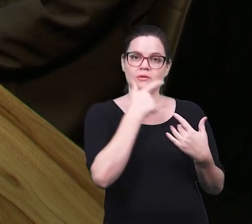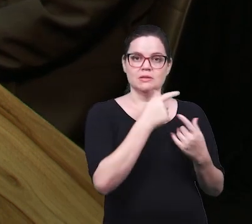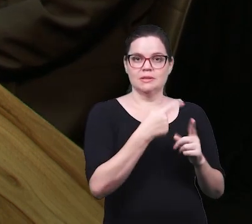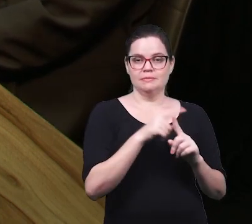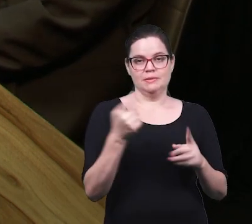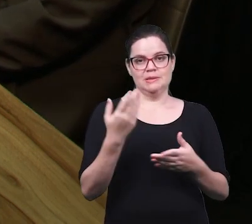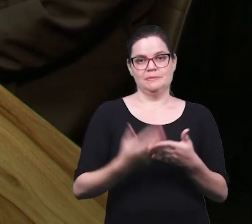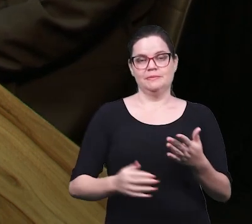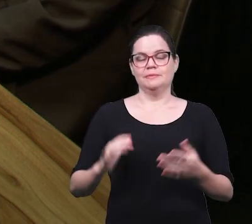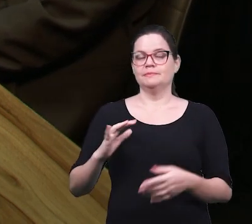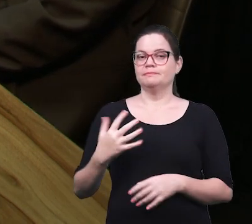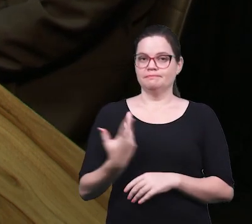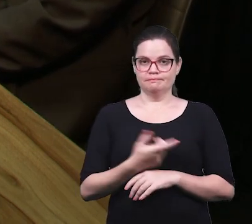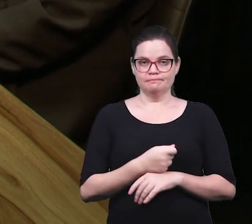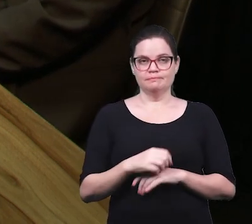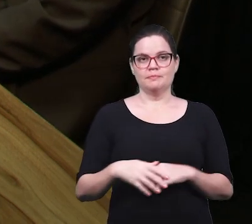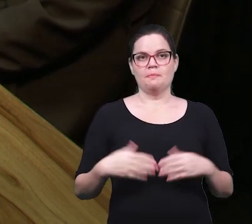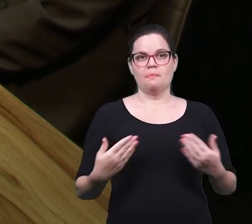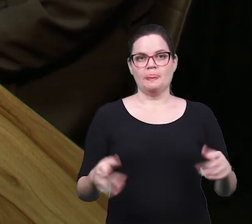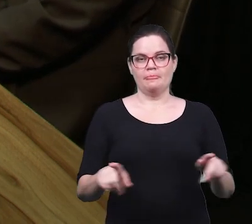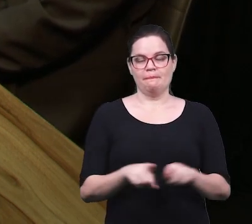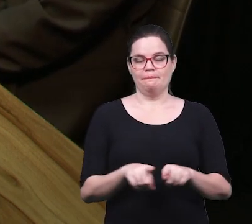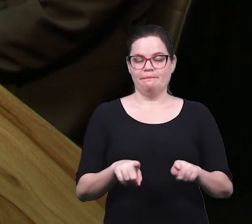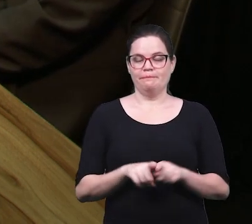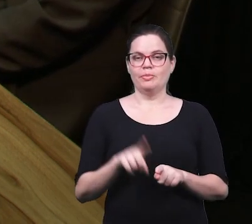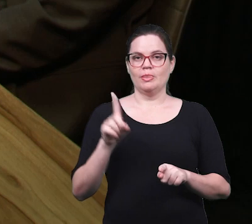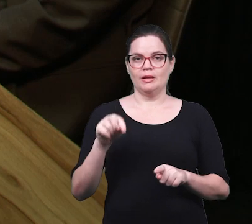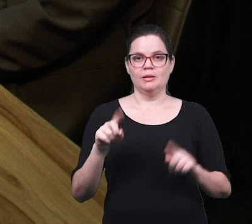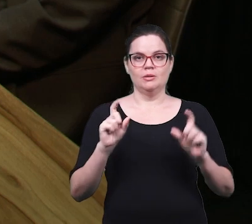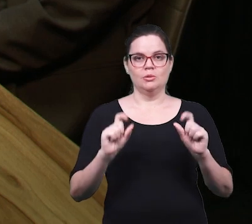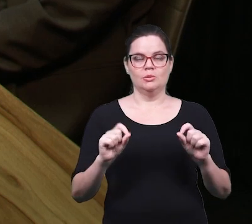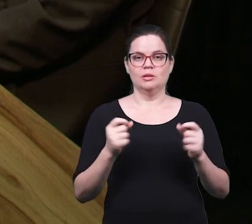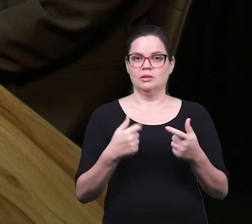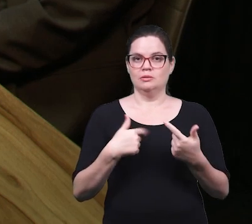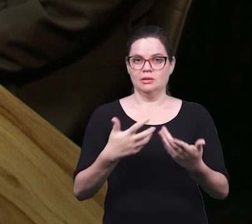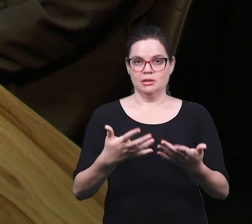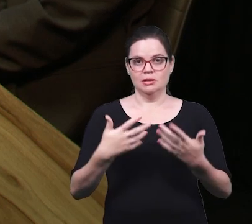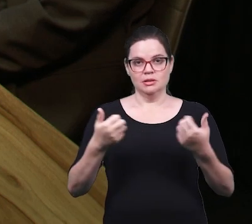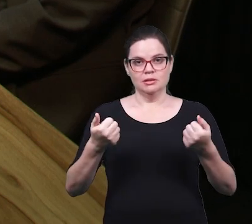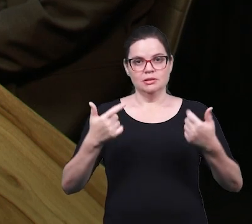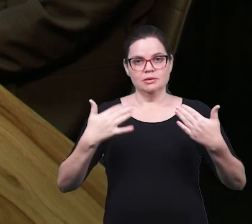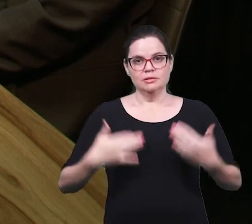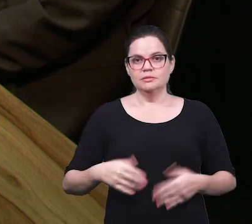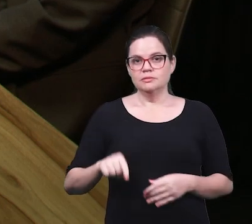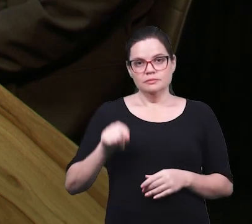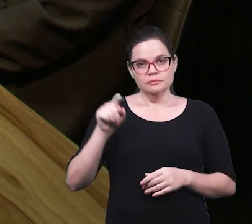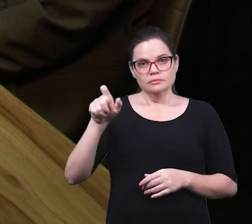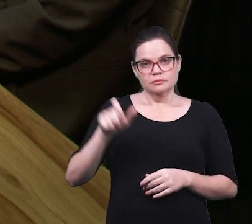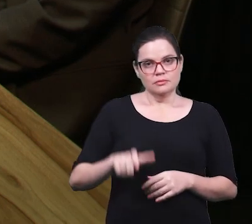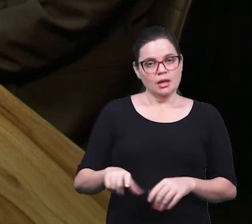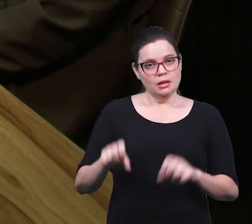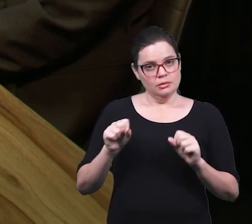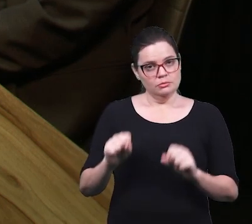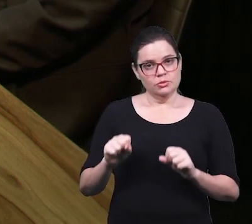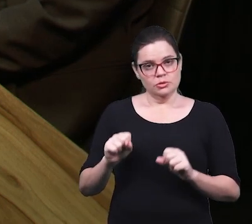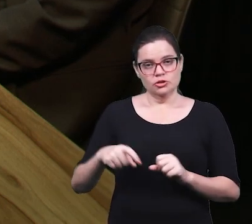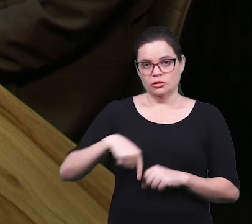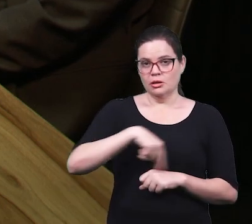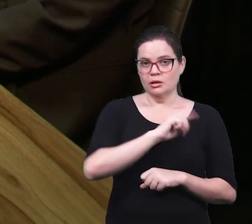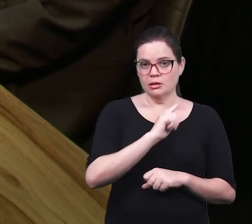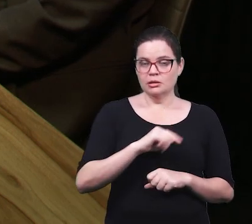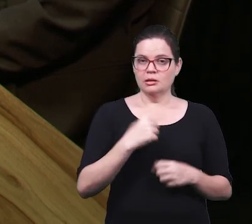até essa salvação, a alma, né? E era até essa uma colocação que eu queria fazer aqui agora. Ele tinha todos os motivos para ceder.